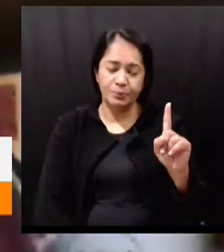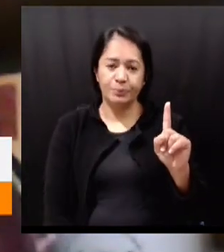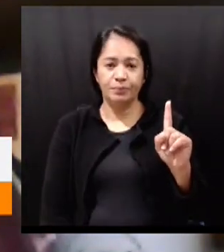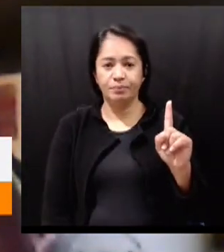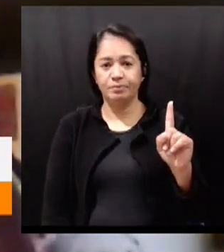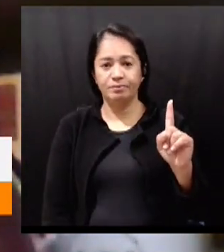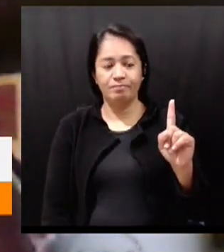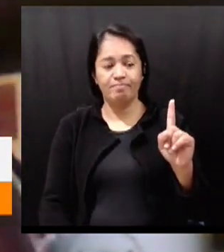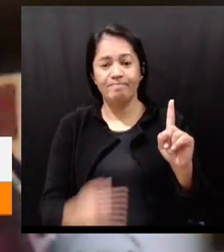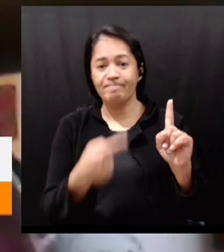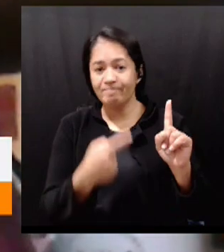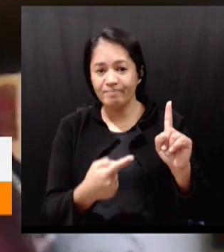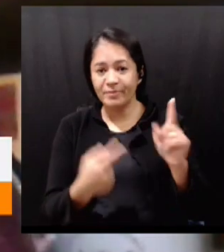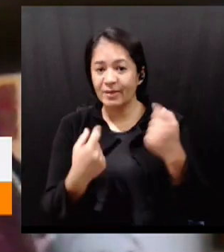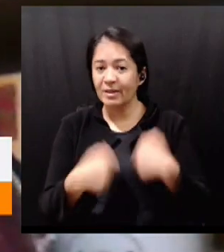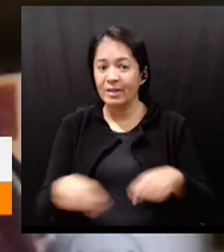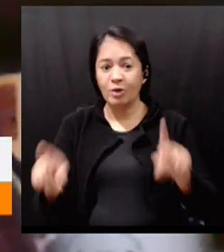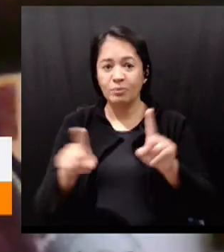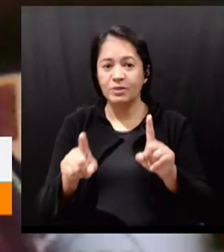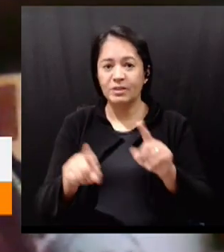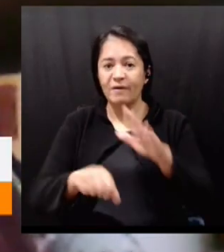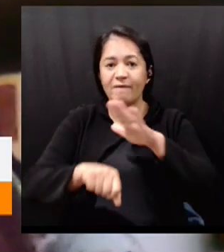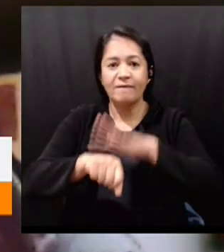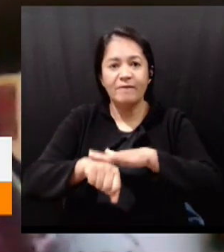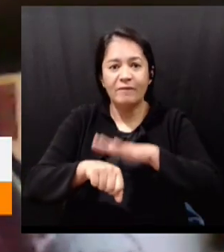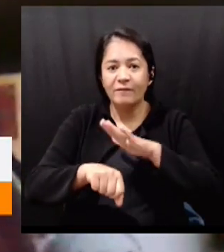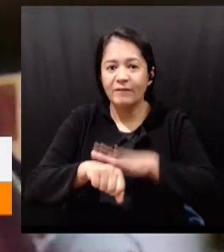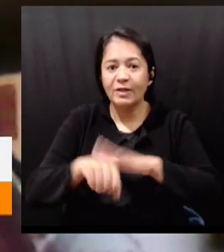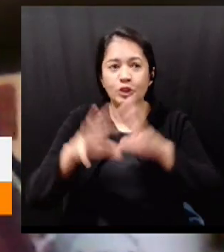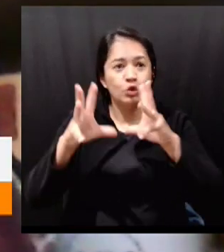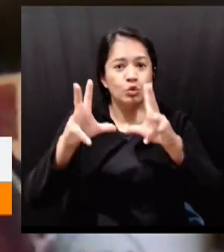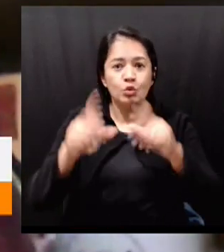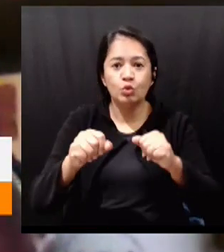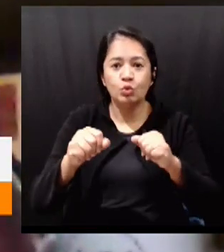não precisa dar conta de tudo isso